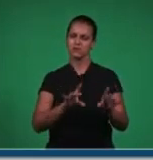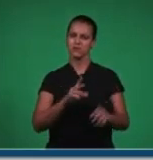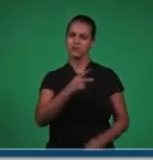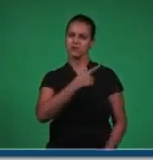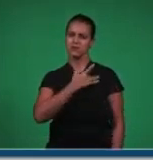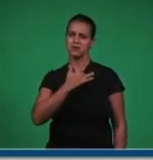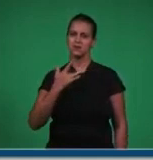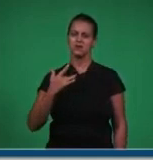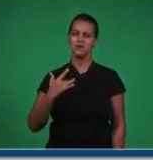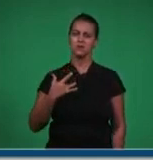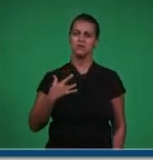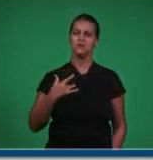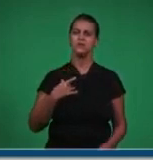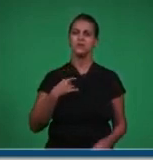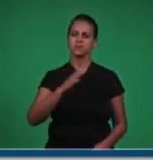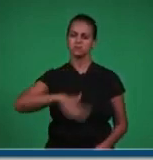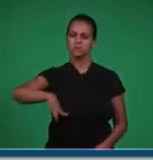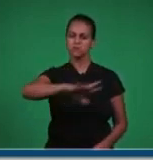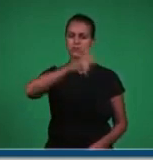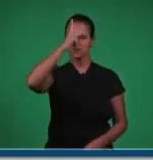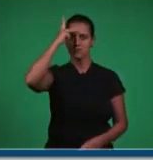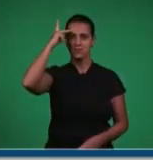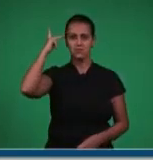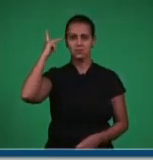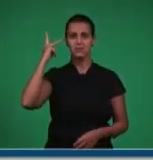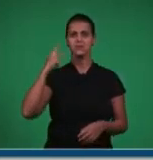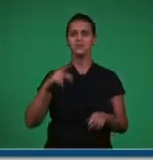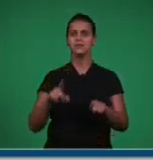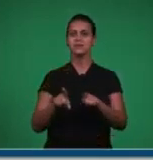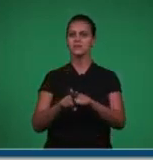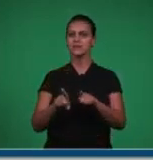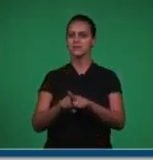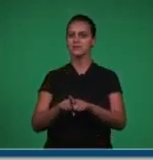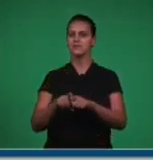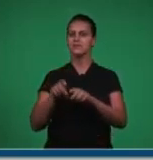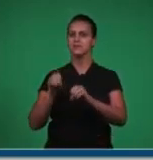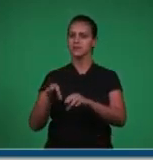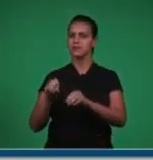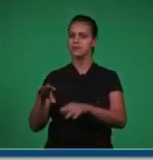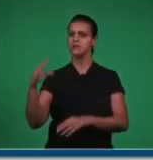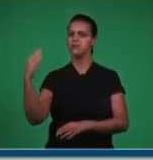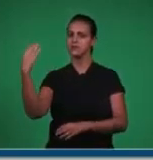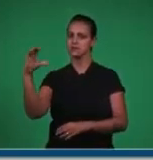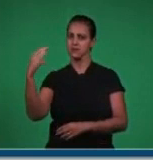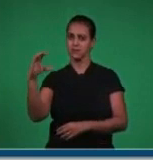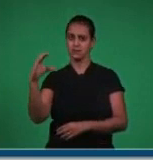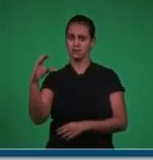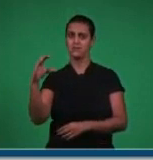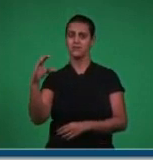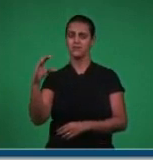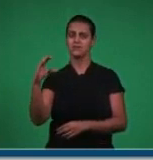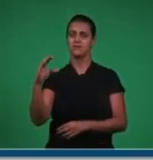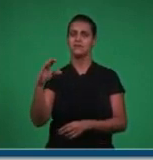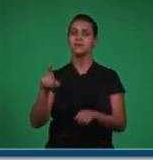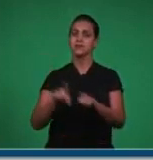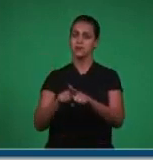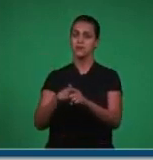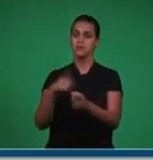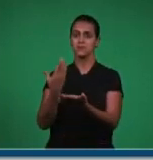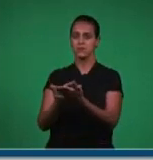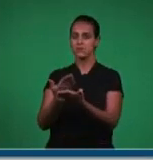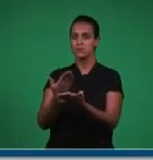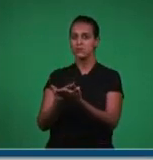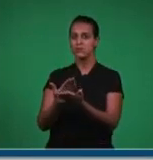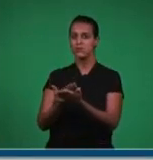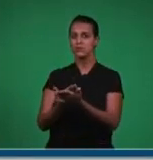de ciências. Também tem especialização na área de pesquisa e ensino de